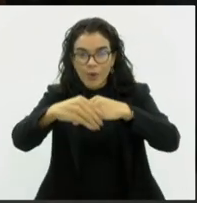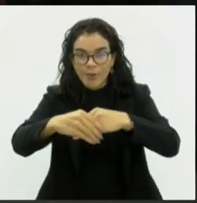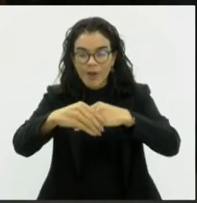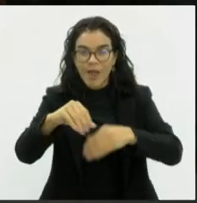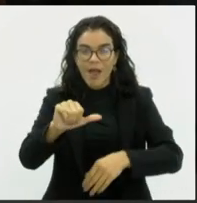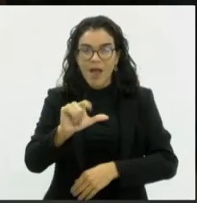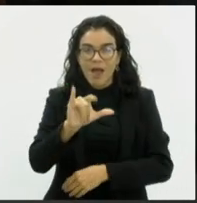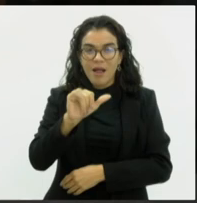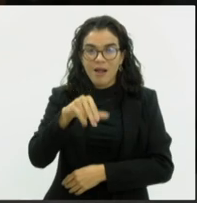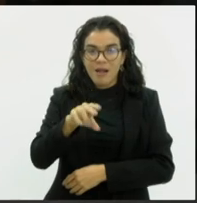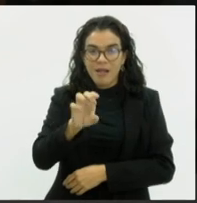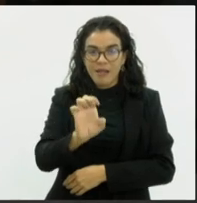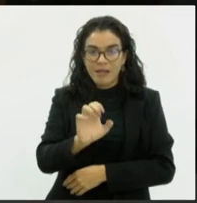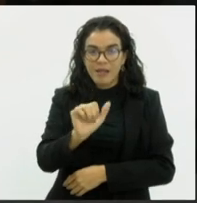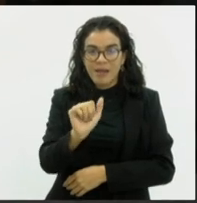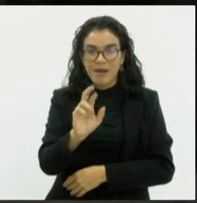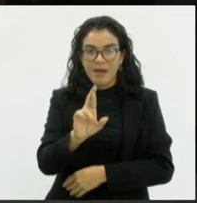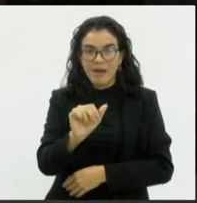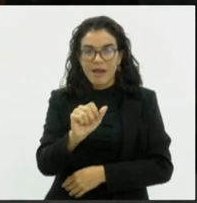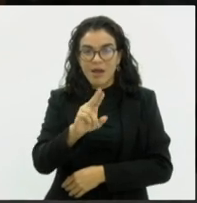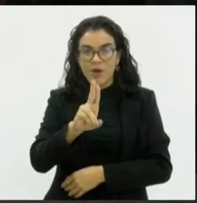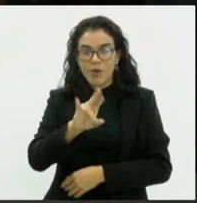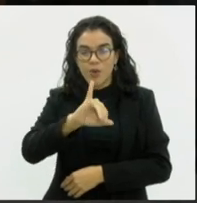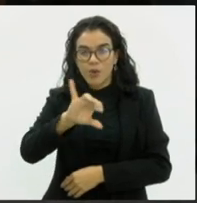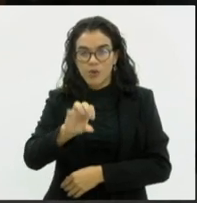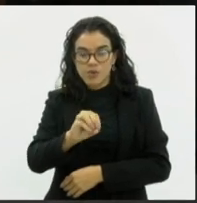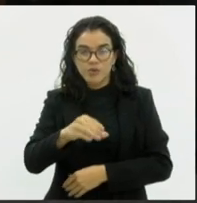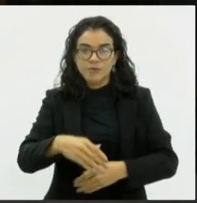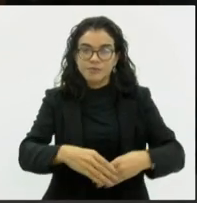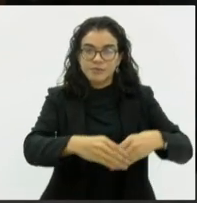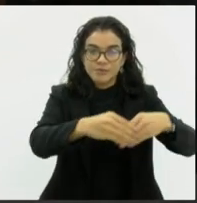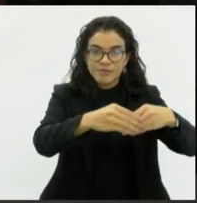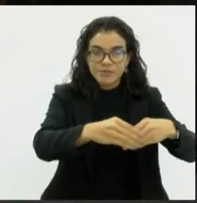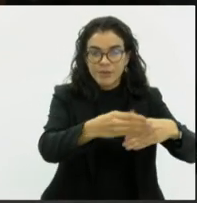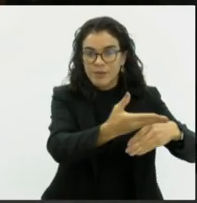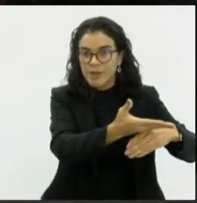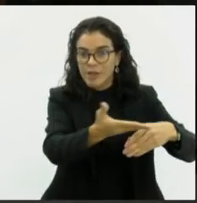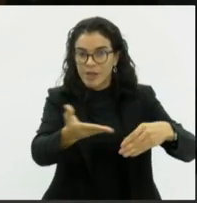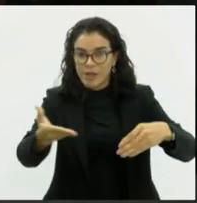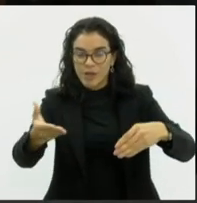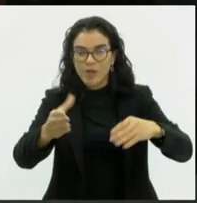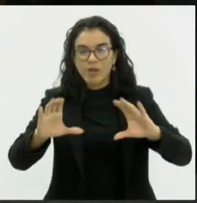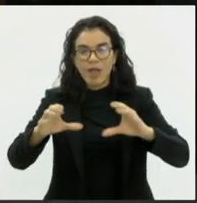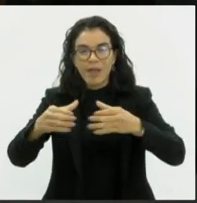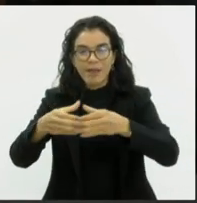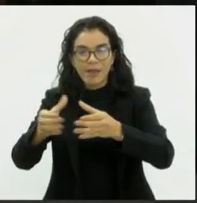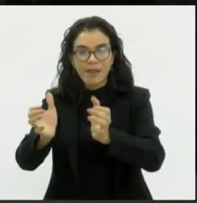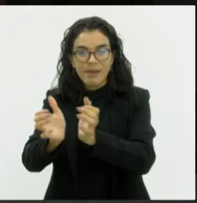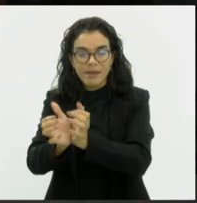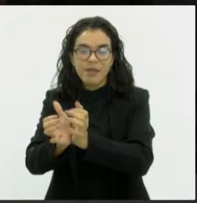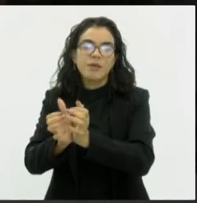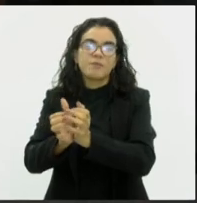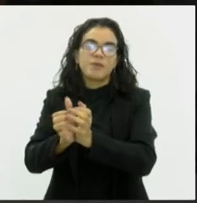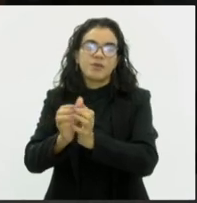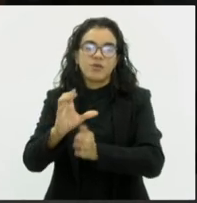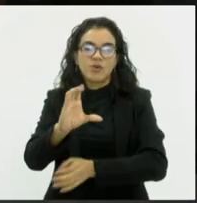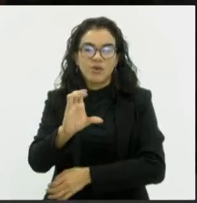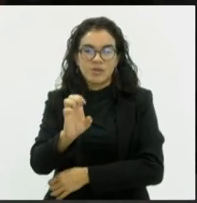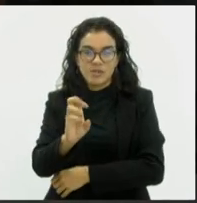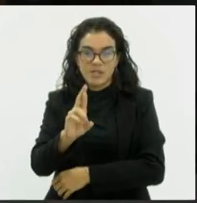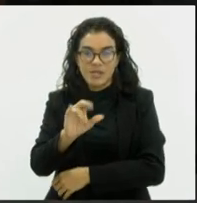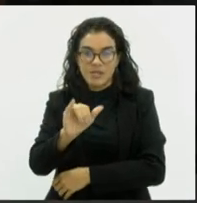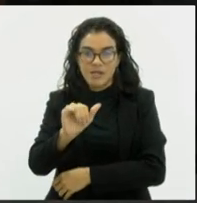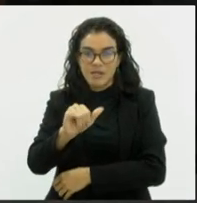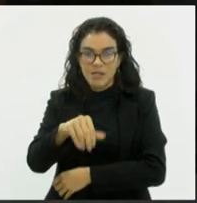Araújo, tá, nossa diretora. Cumprimento também a todos do cerimonial pelo carinho que